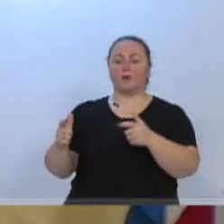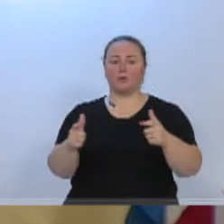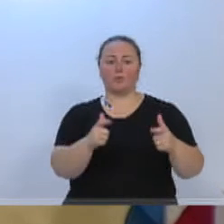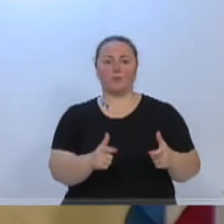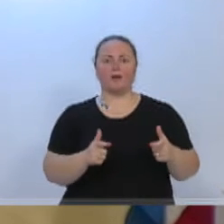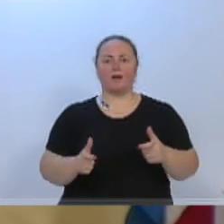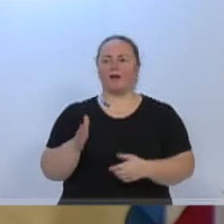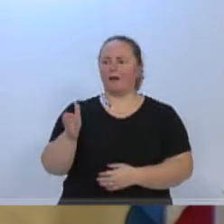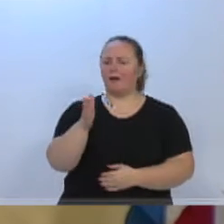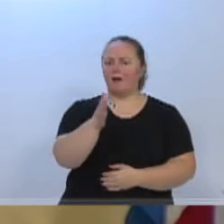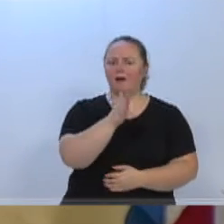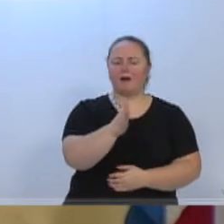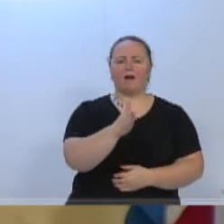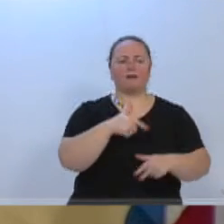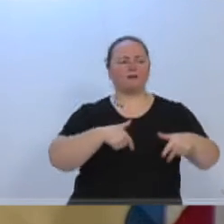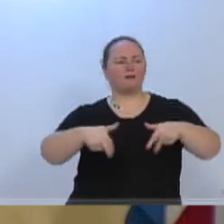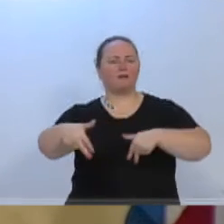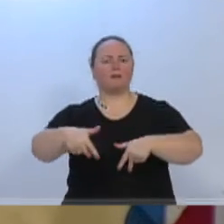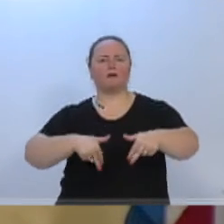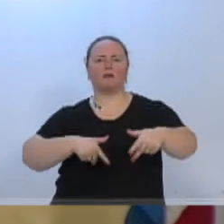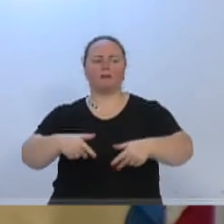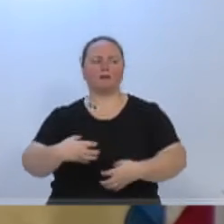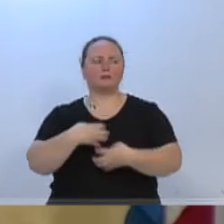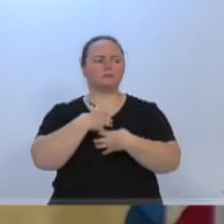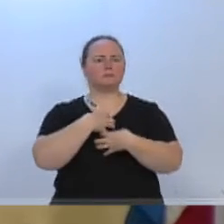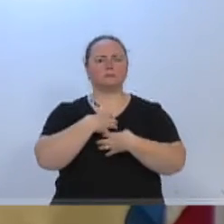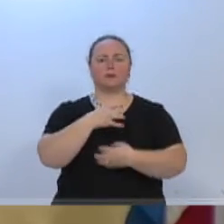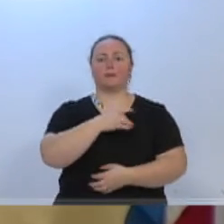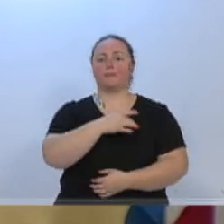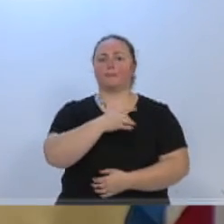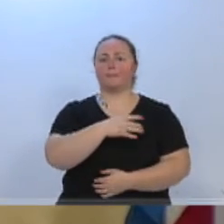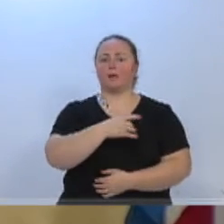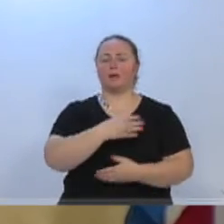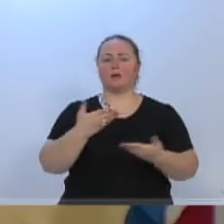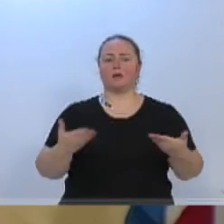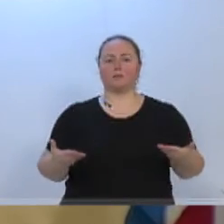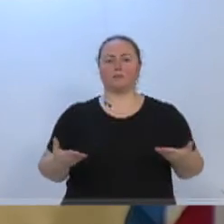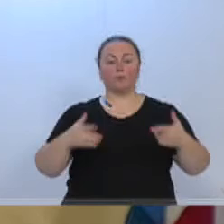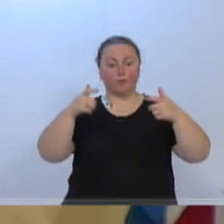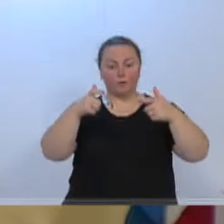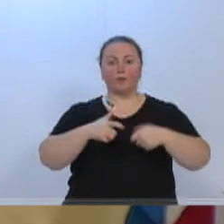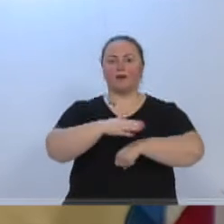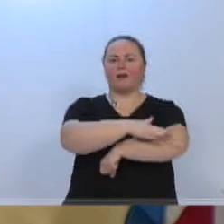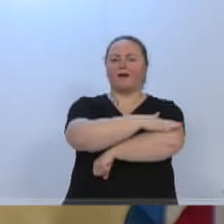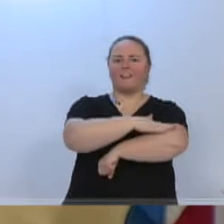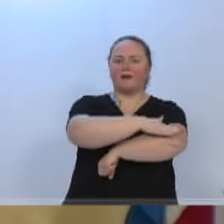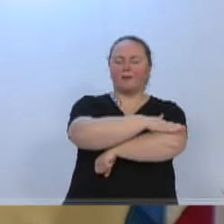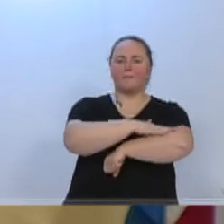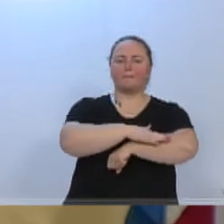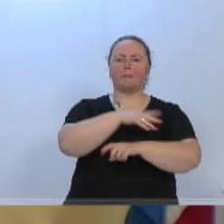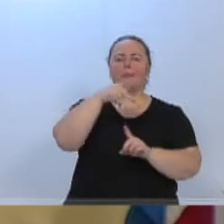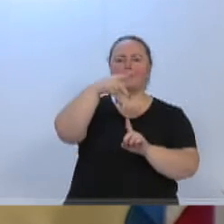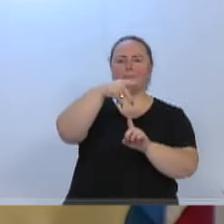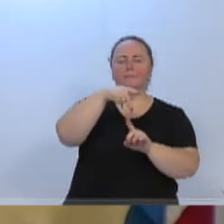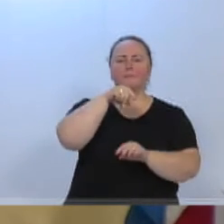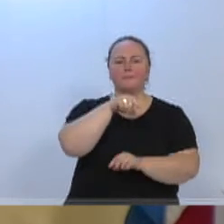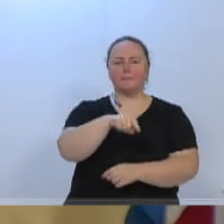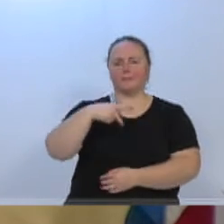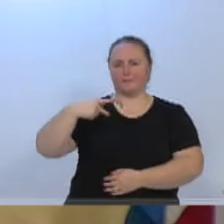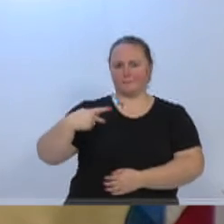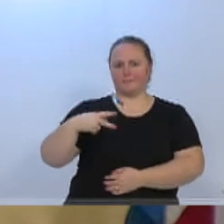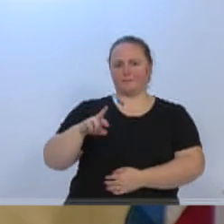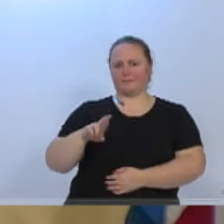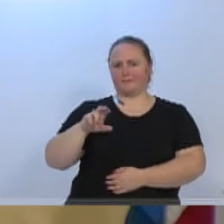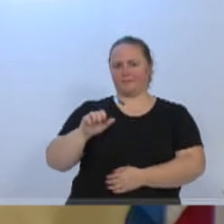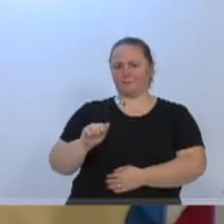espaços da cidade, de estar transitando. E aqui, um caso, né, de um espaço tão importante na nossa cidade, que é a prainha, precisa dessa atenção